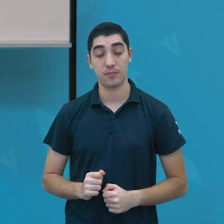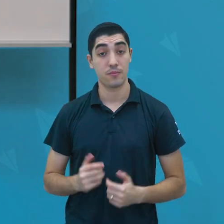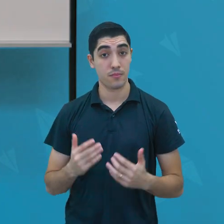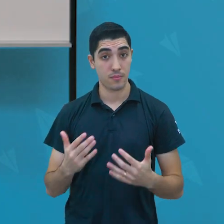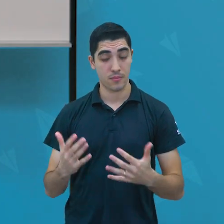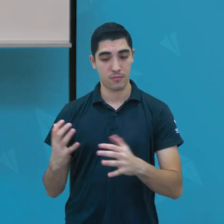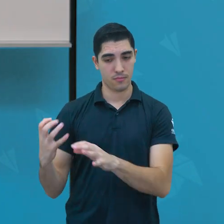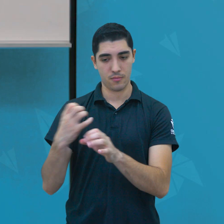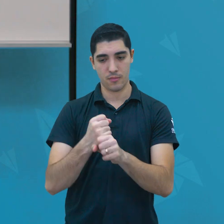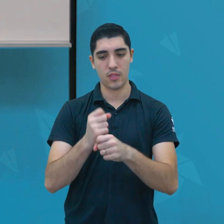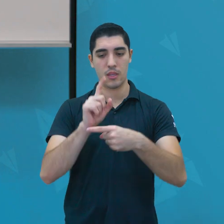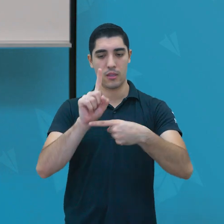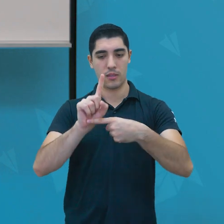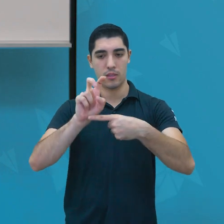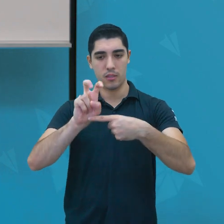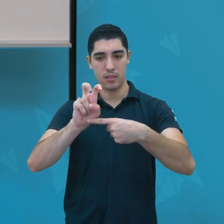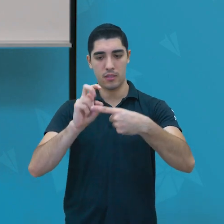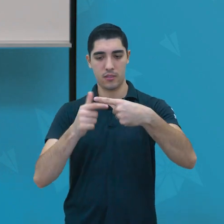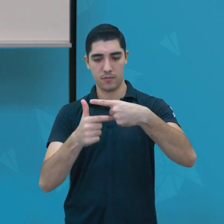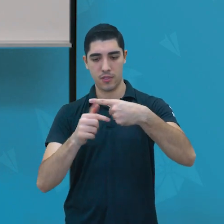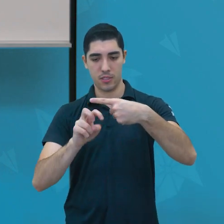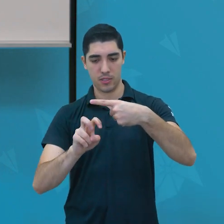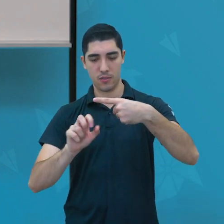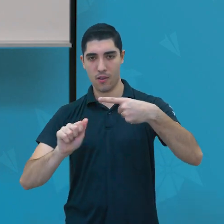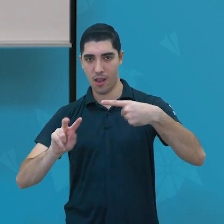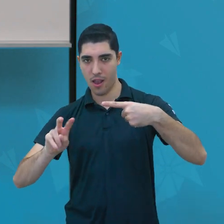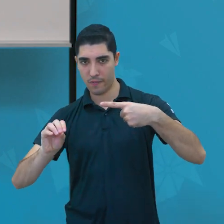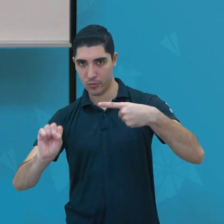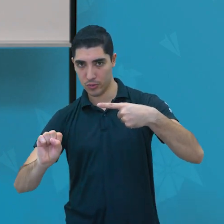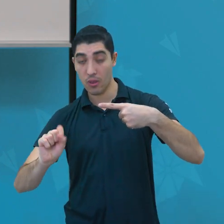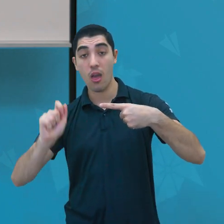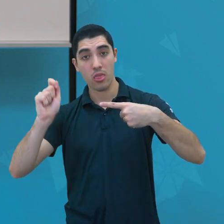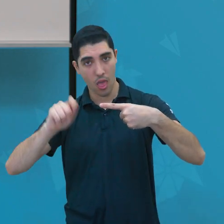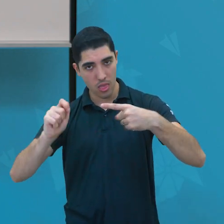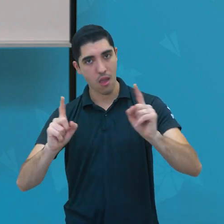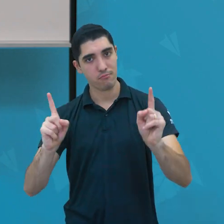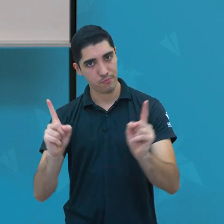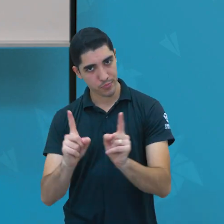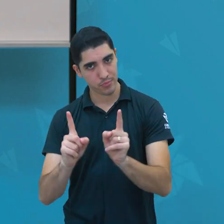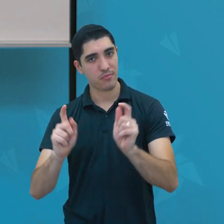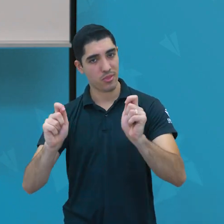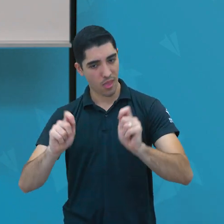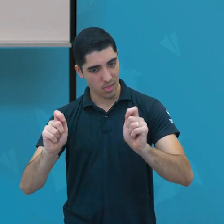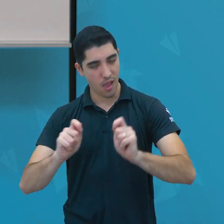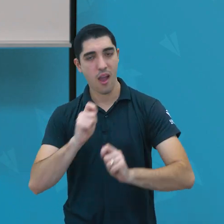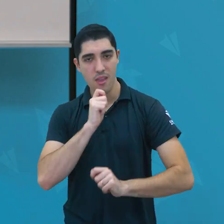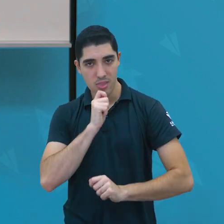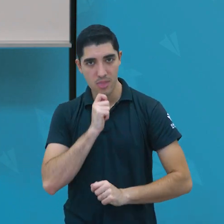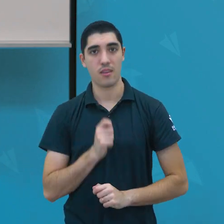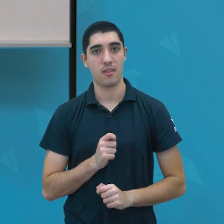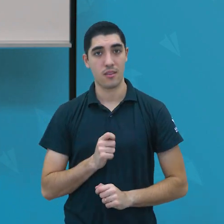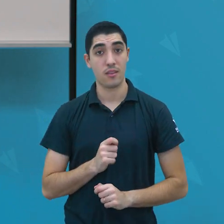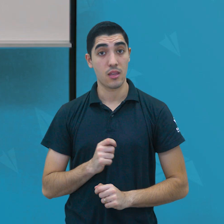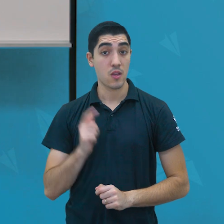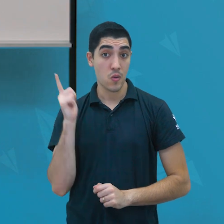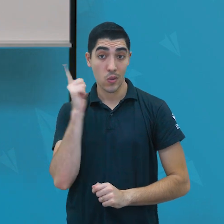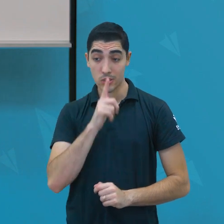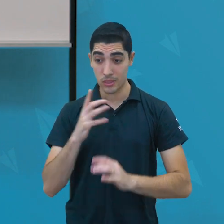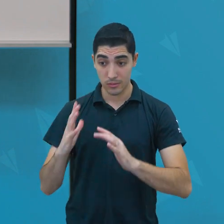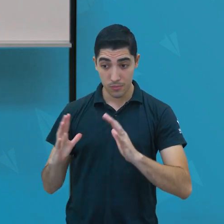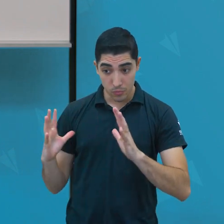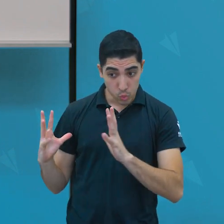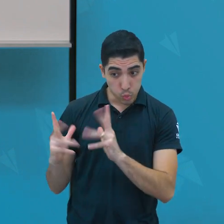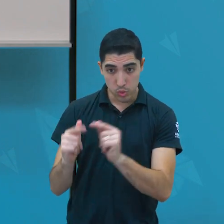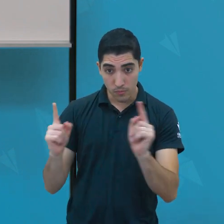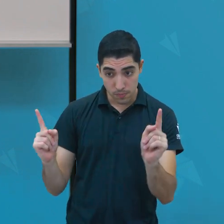25. Então agora 15/25. Dá para simplificar, tá? Se eu consigo chegar na